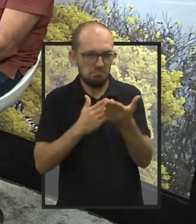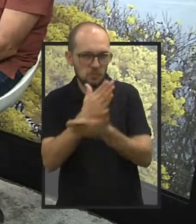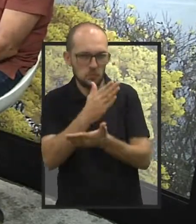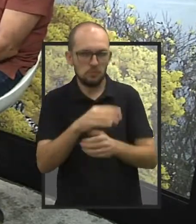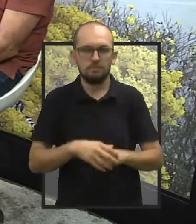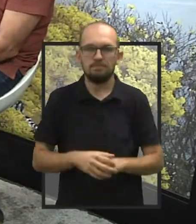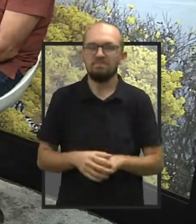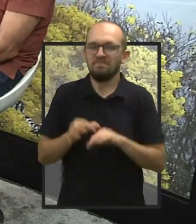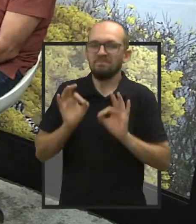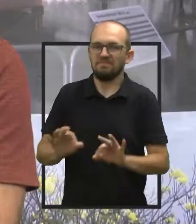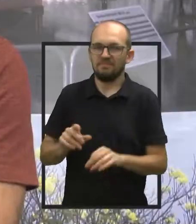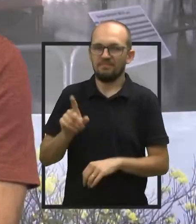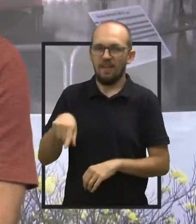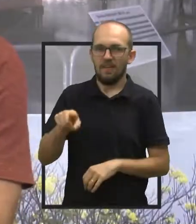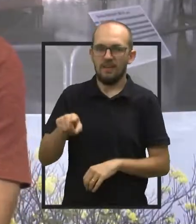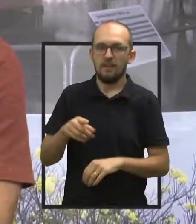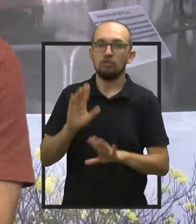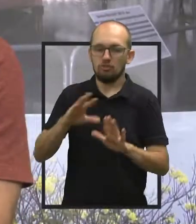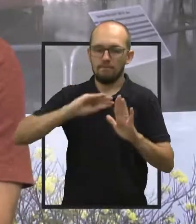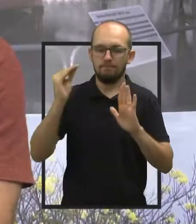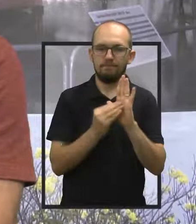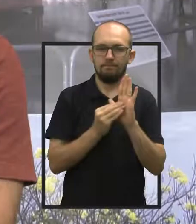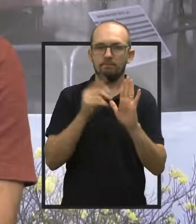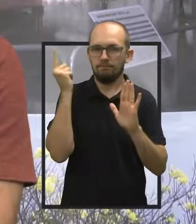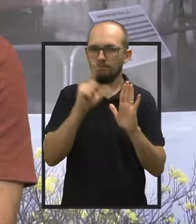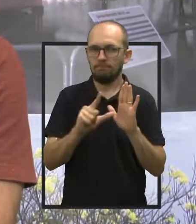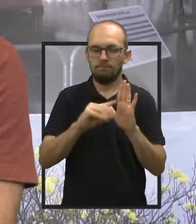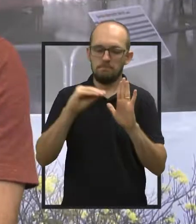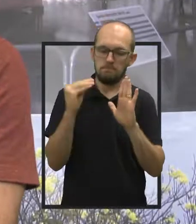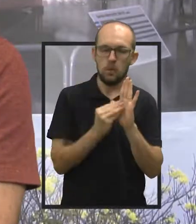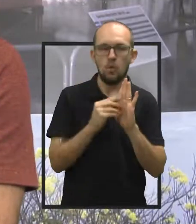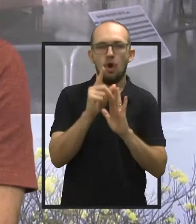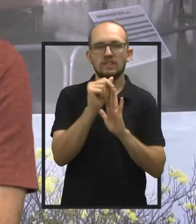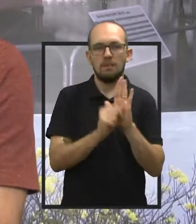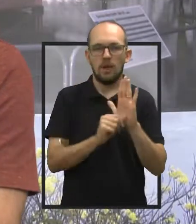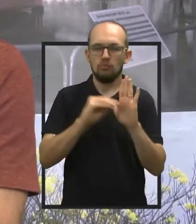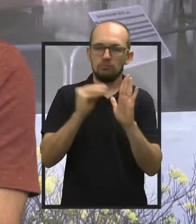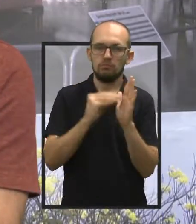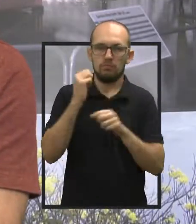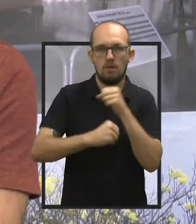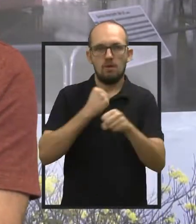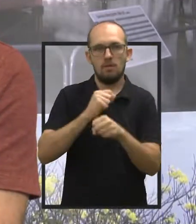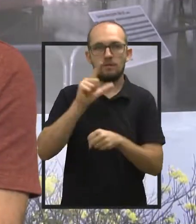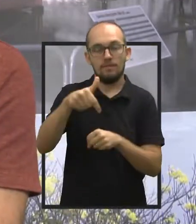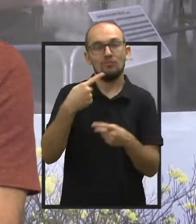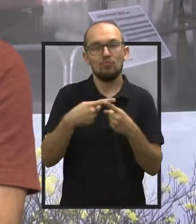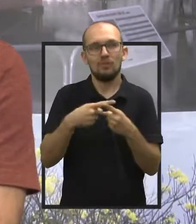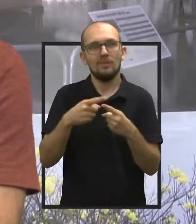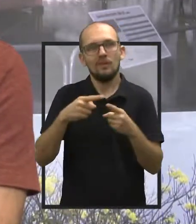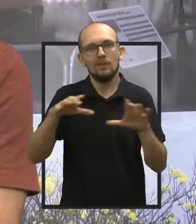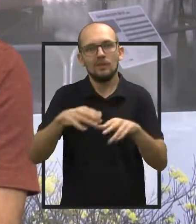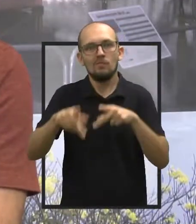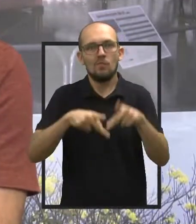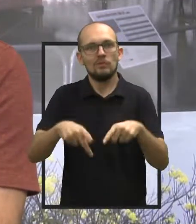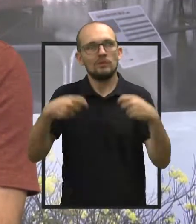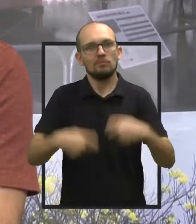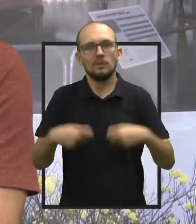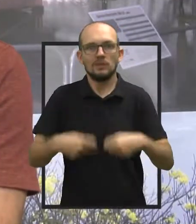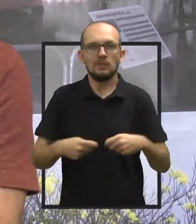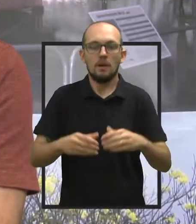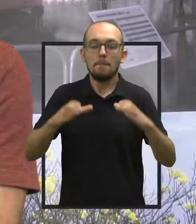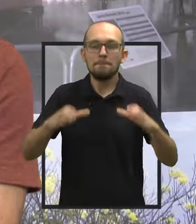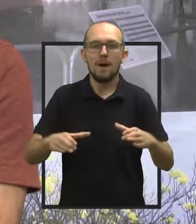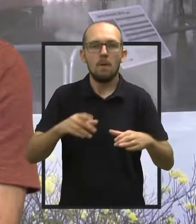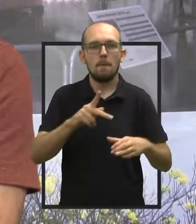Com certeza, já está no orçamento, colocamos. Né? É uma necessidade, é um anseio da população daquela região do Pires